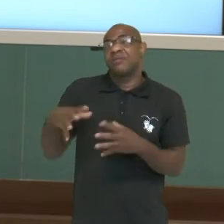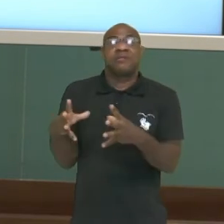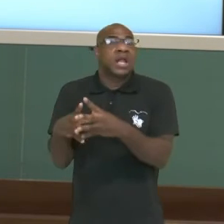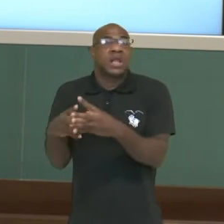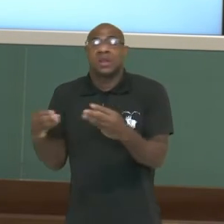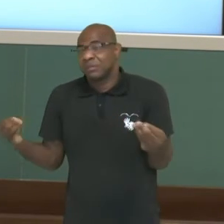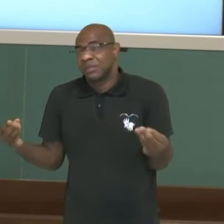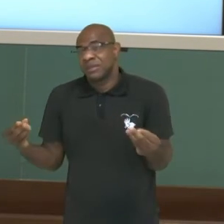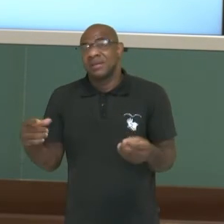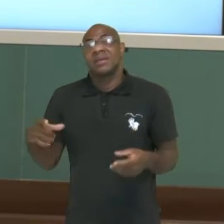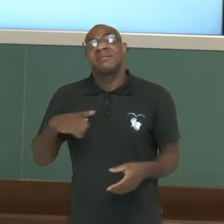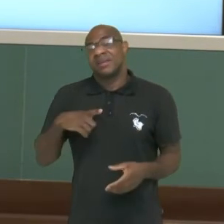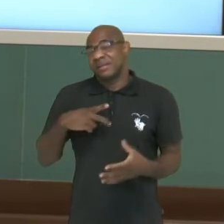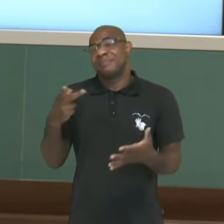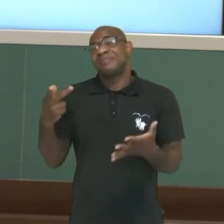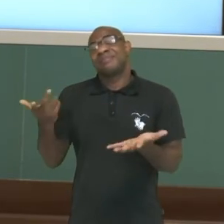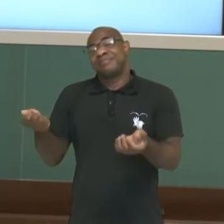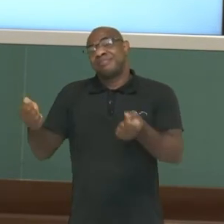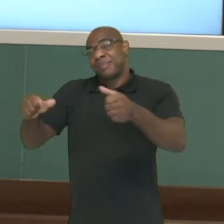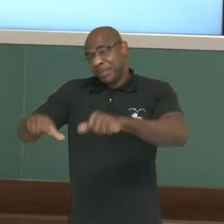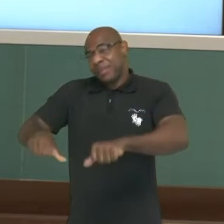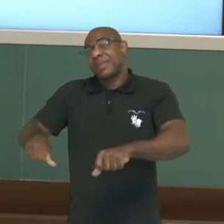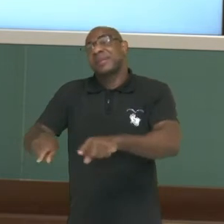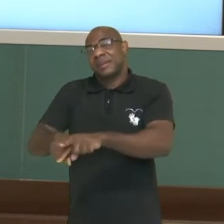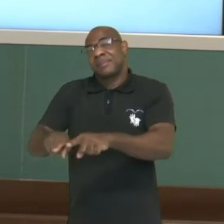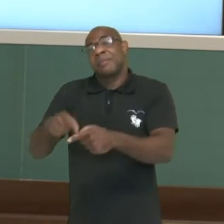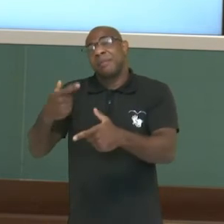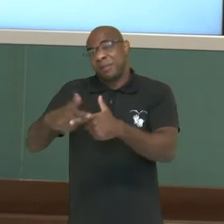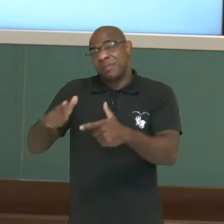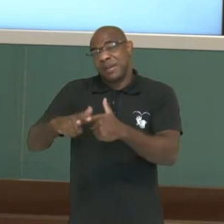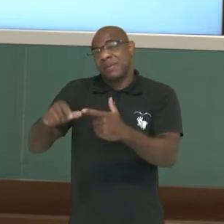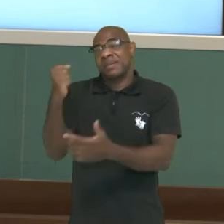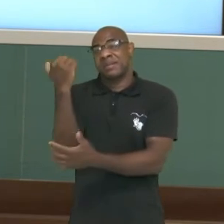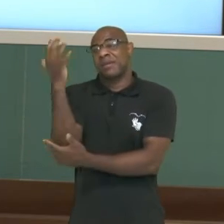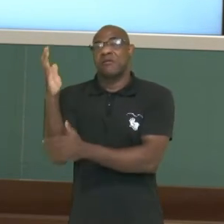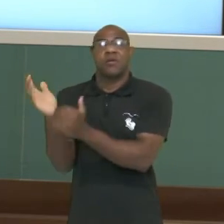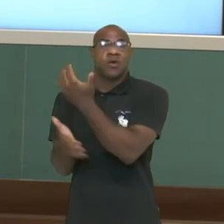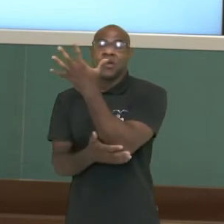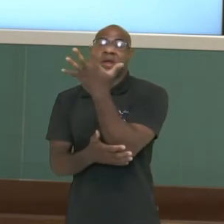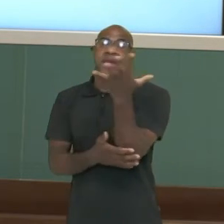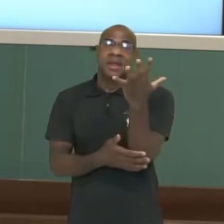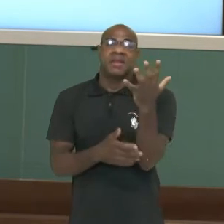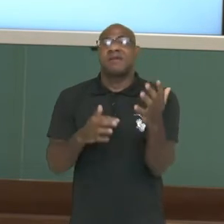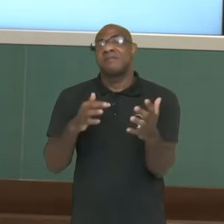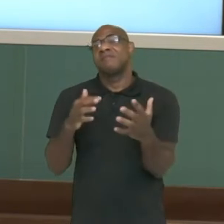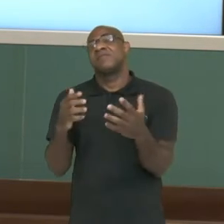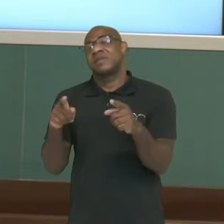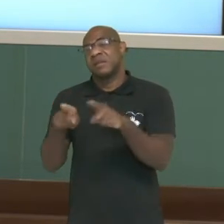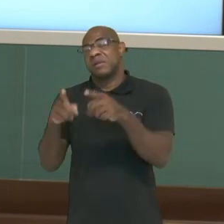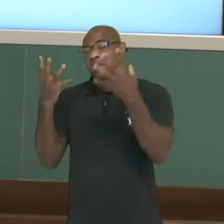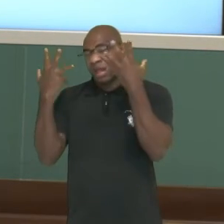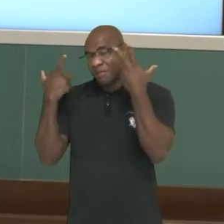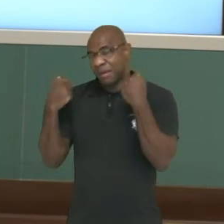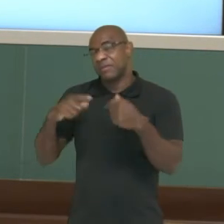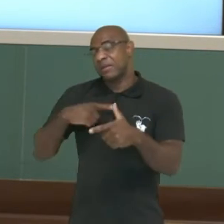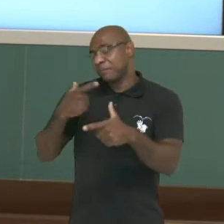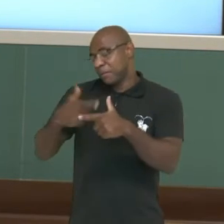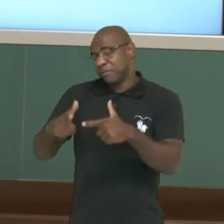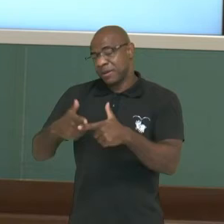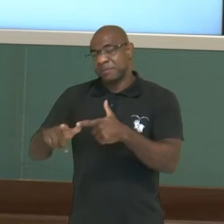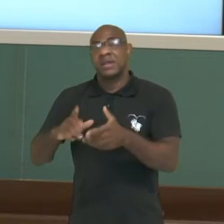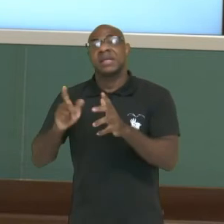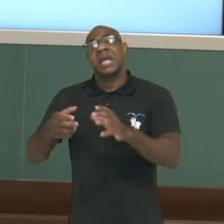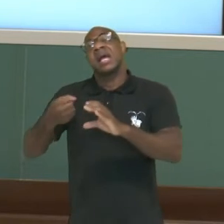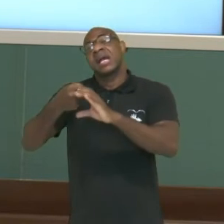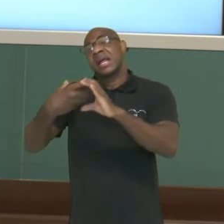um prejuízo na fauna e na flora também, né? Quanto mais você derrete o gelo, você muda as características dessa região e